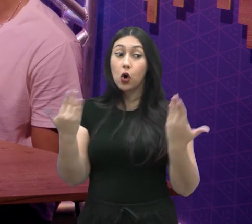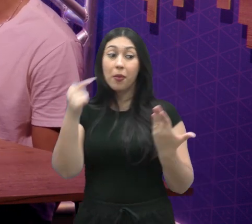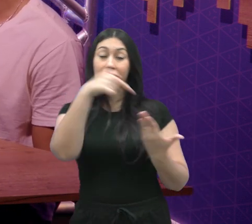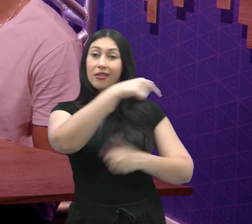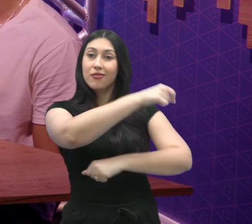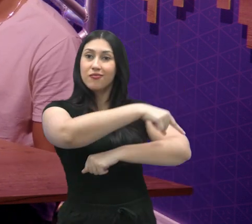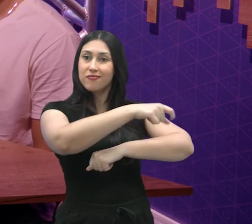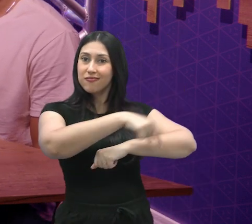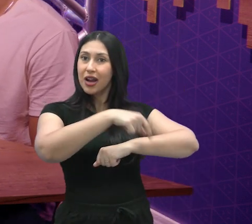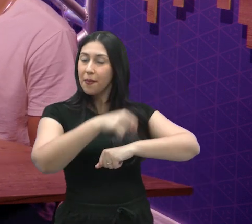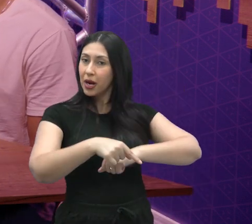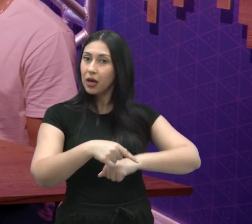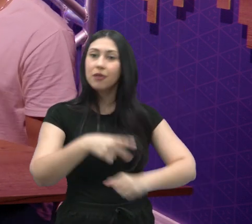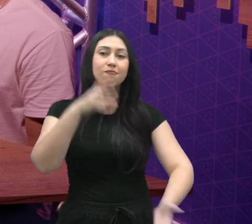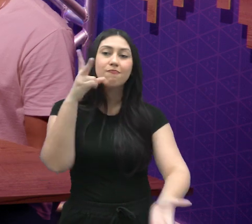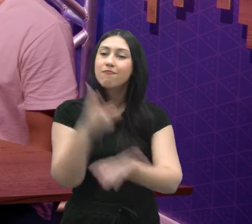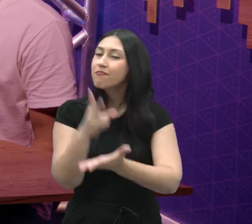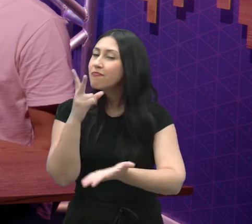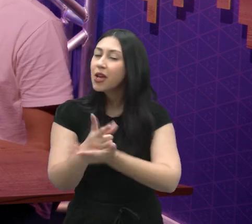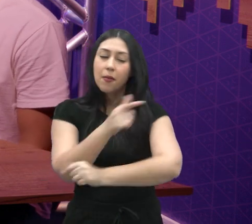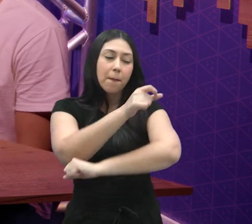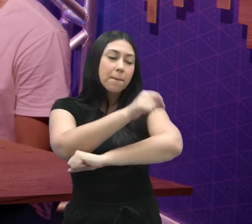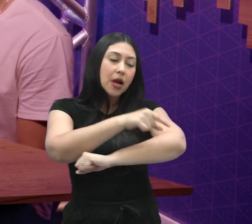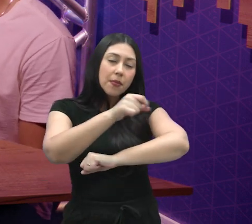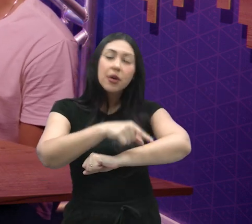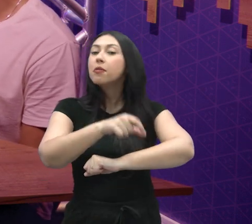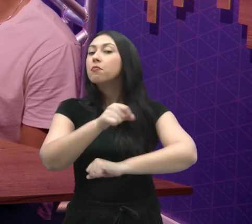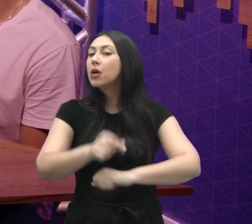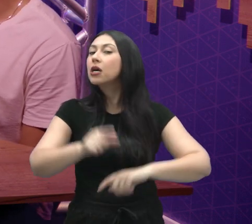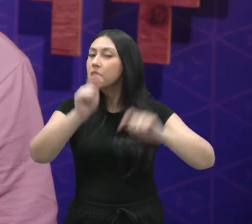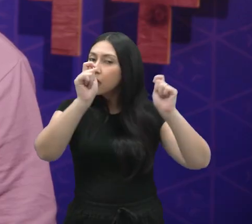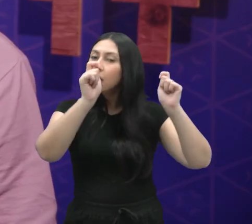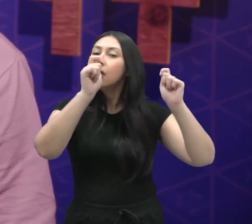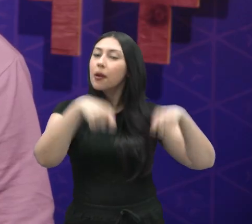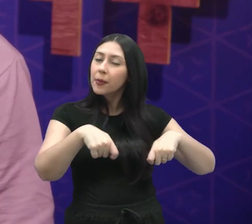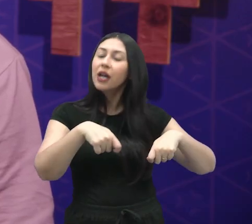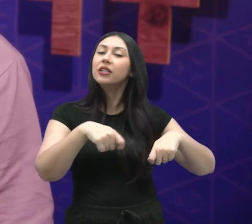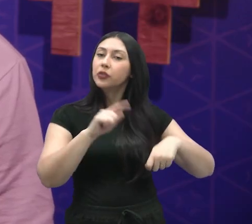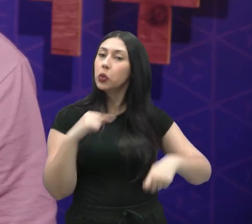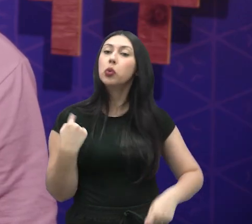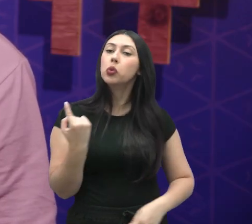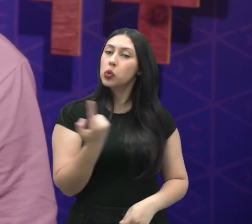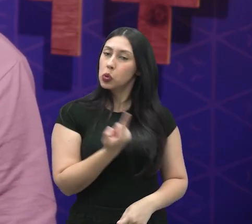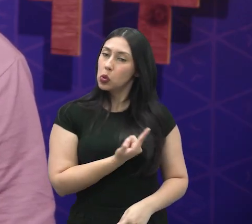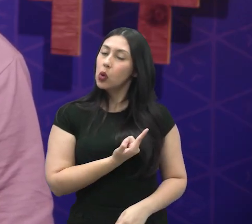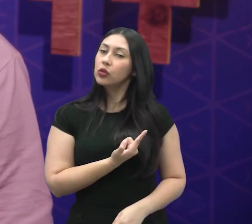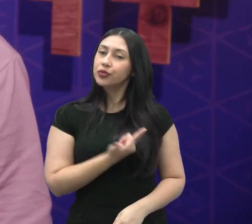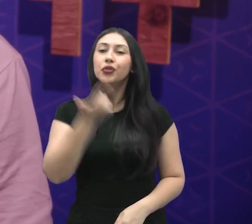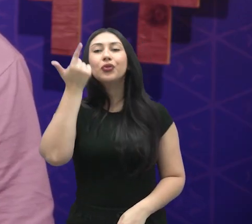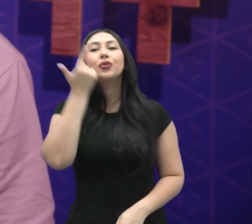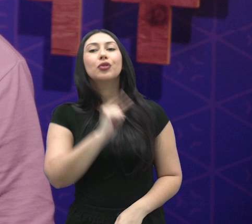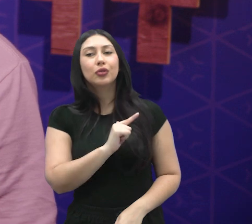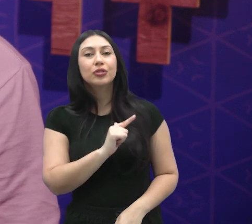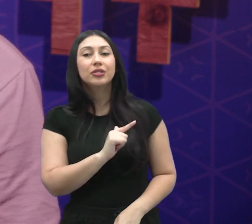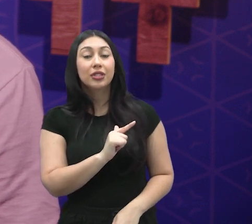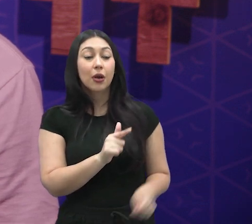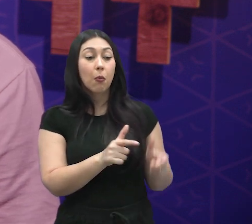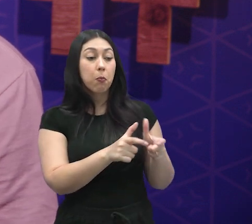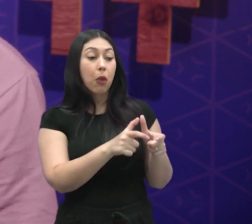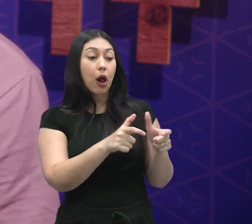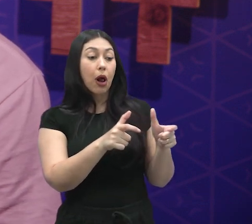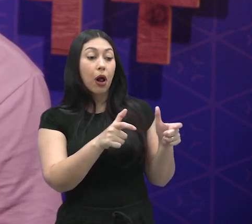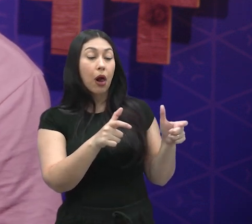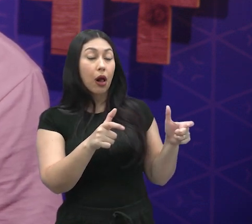agricultor, né? Por mais que os agricultores eles tenham possibilitado que a gente como espécie tivesse um número maior